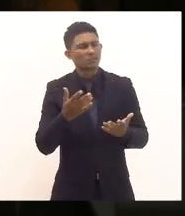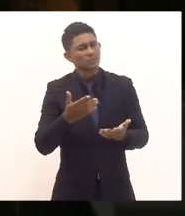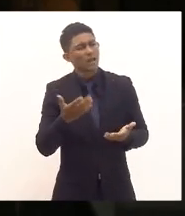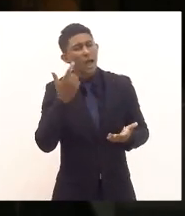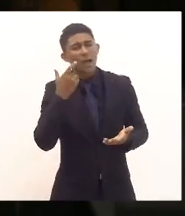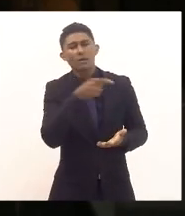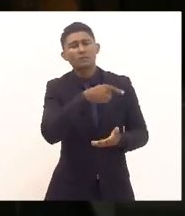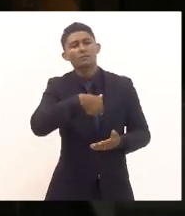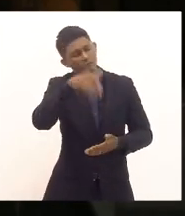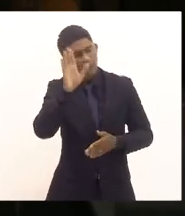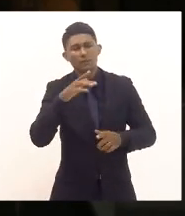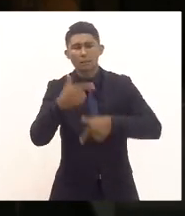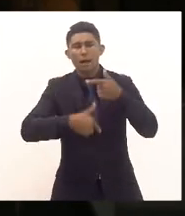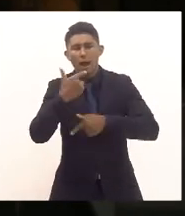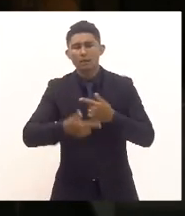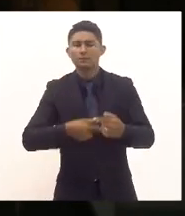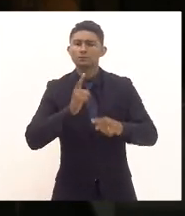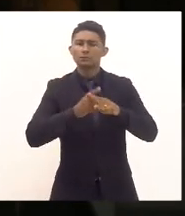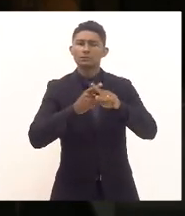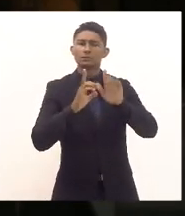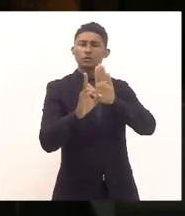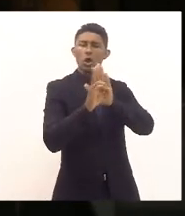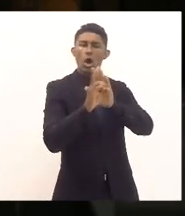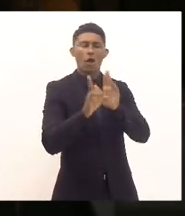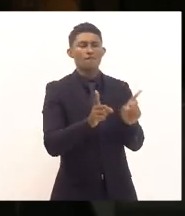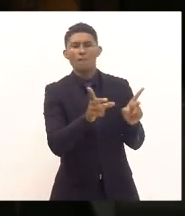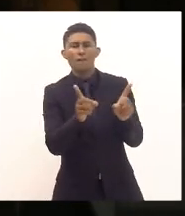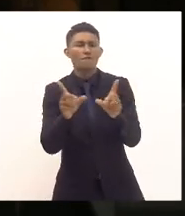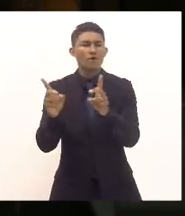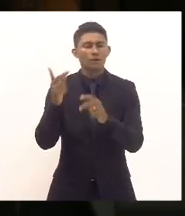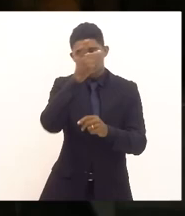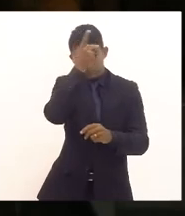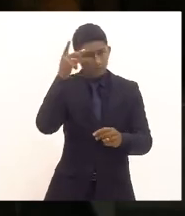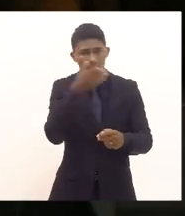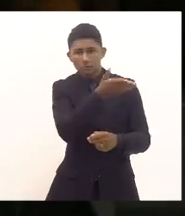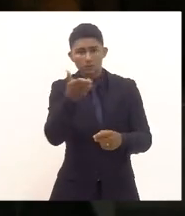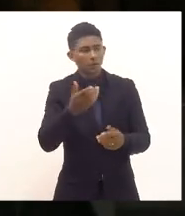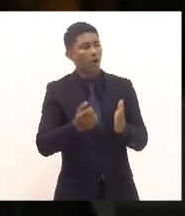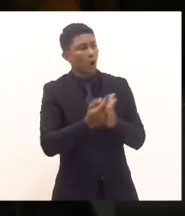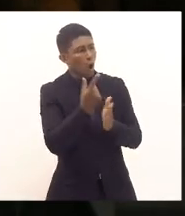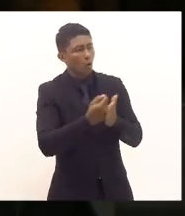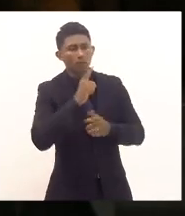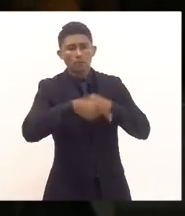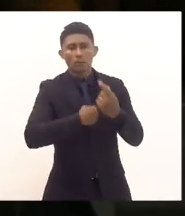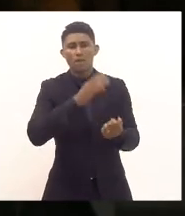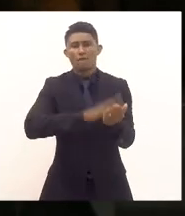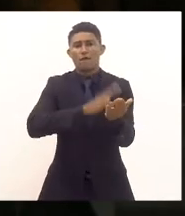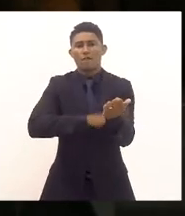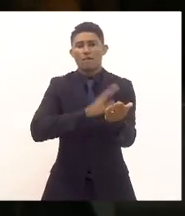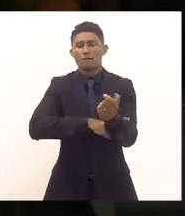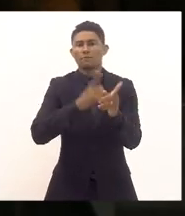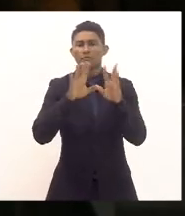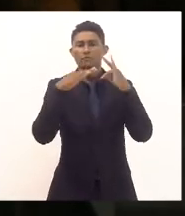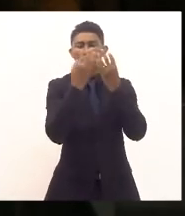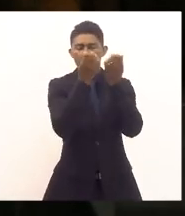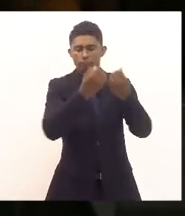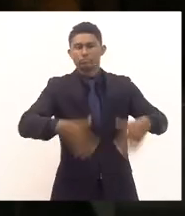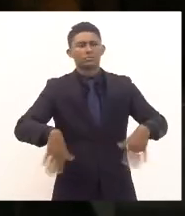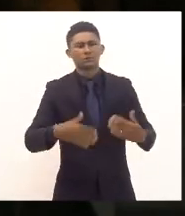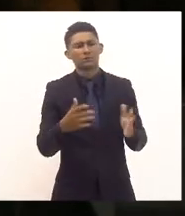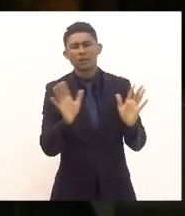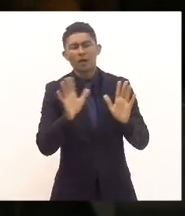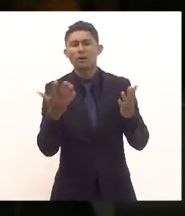peste ficar vendendo maconha e cocaína viciando as pessoas destruindo famílias pelo